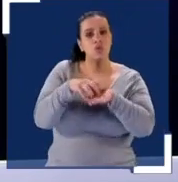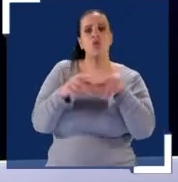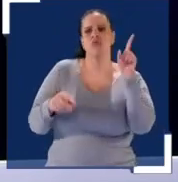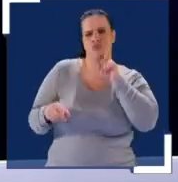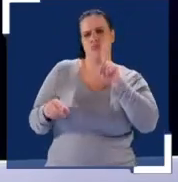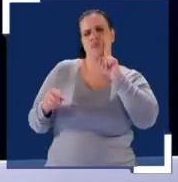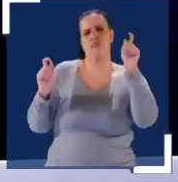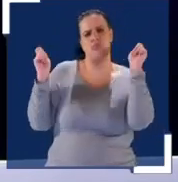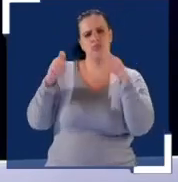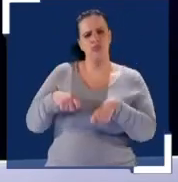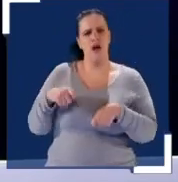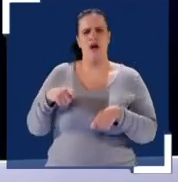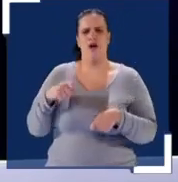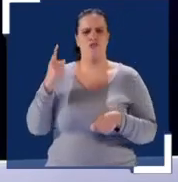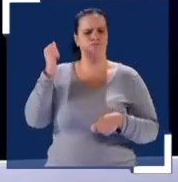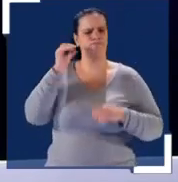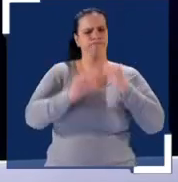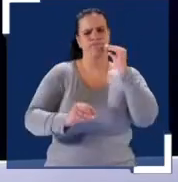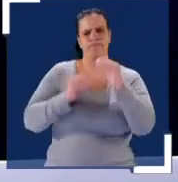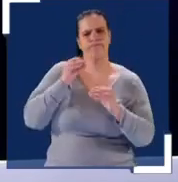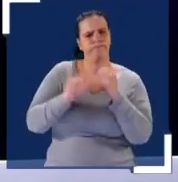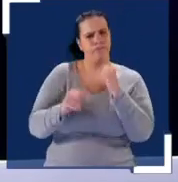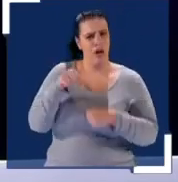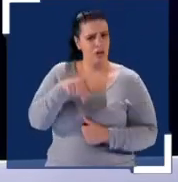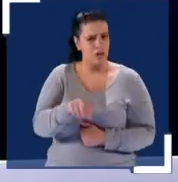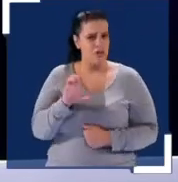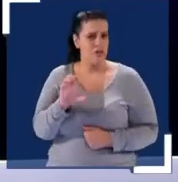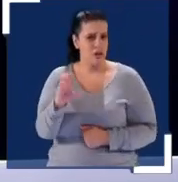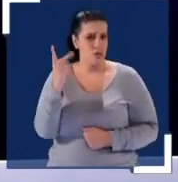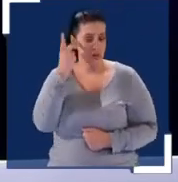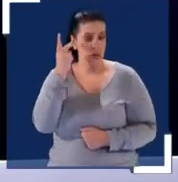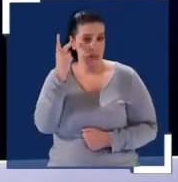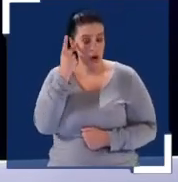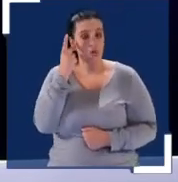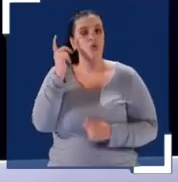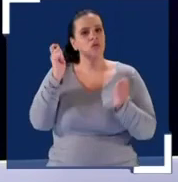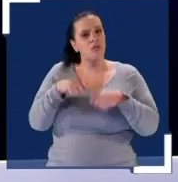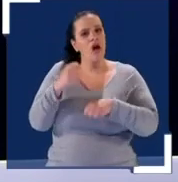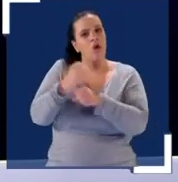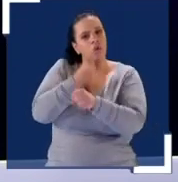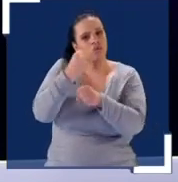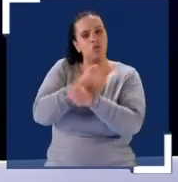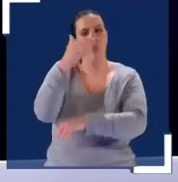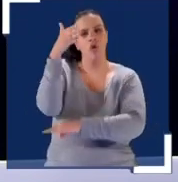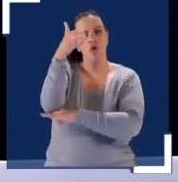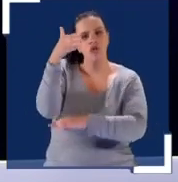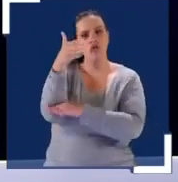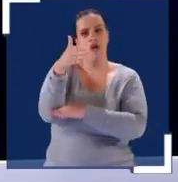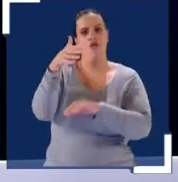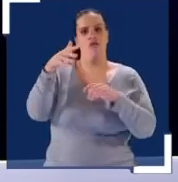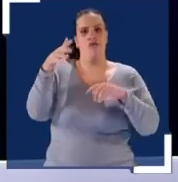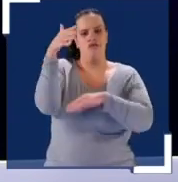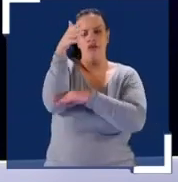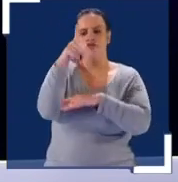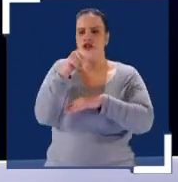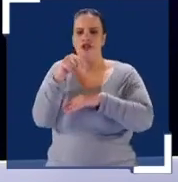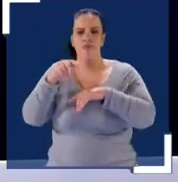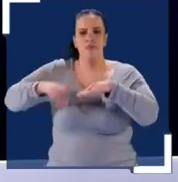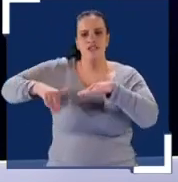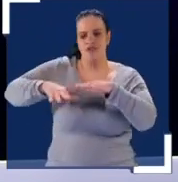poderão fazer fortes investimentos aqui no estado de São Paulo para a construção de hotéis, resorts e